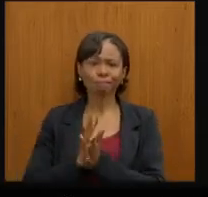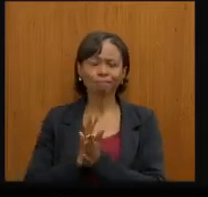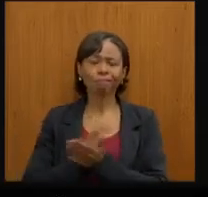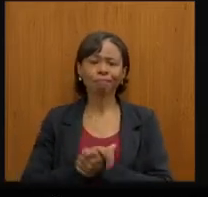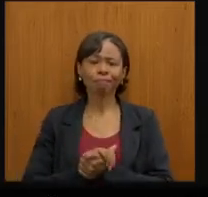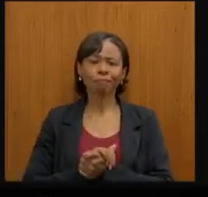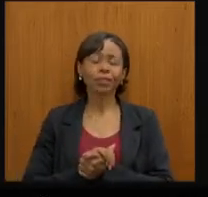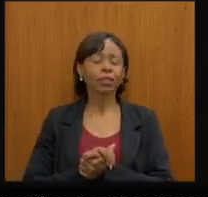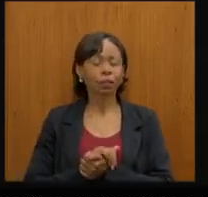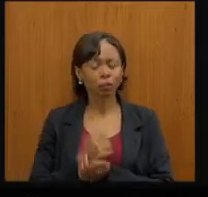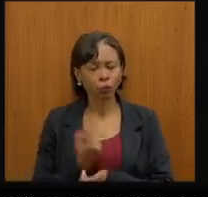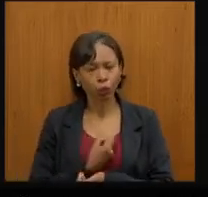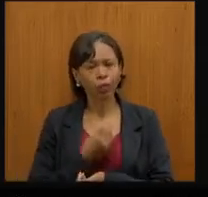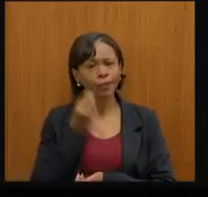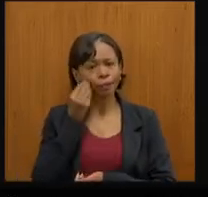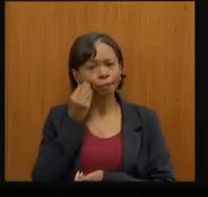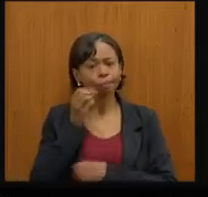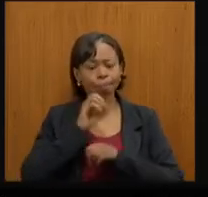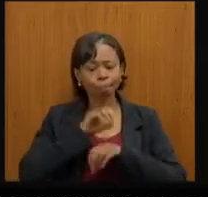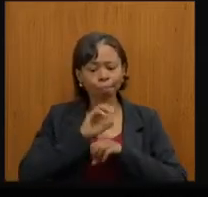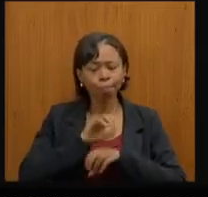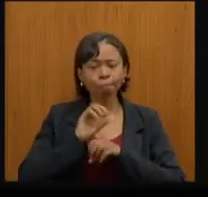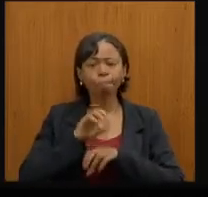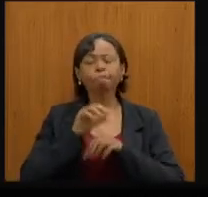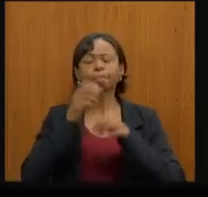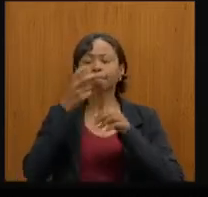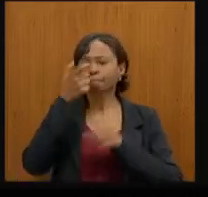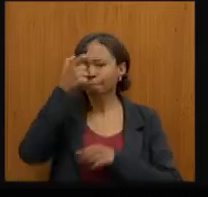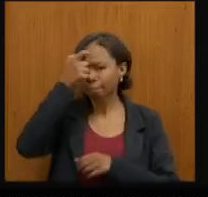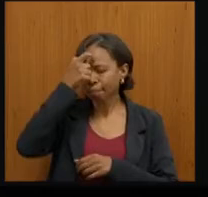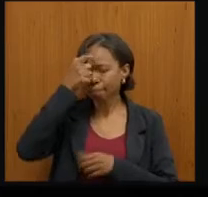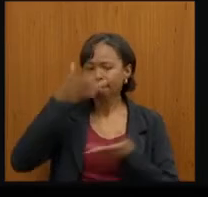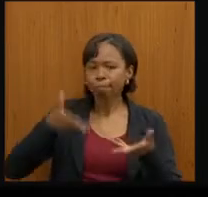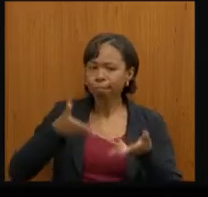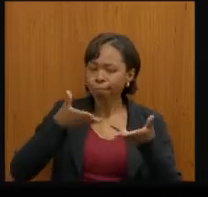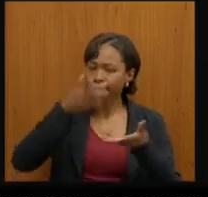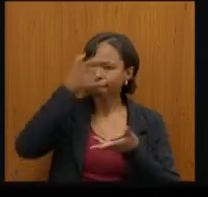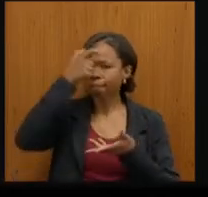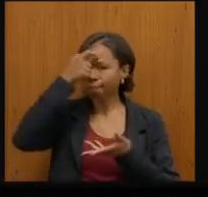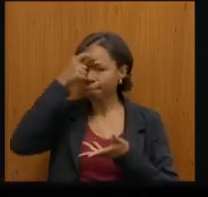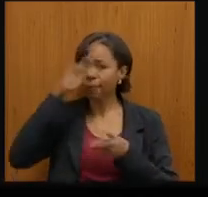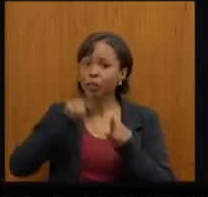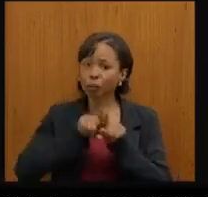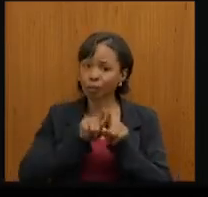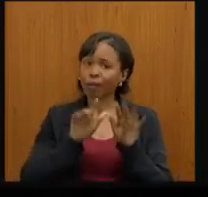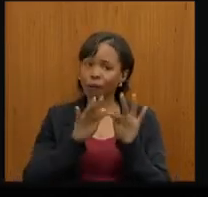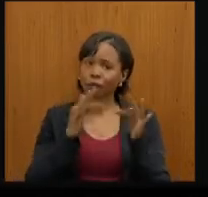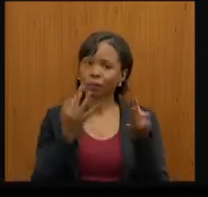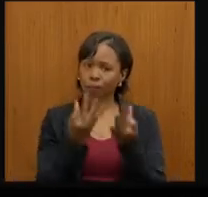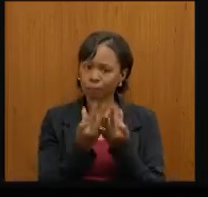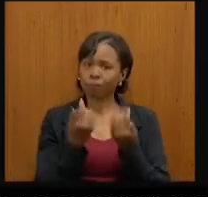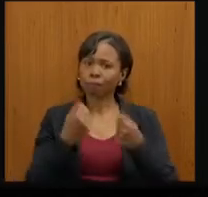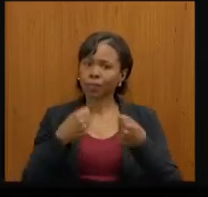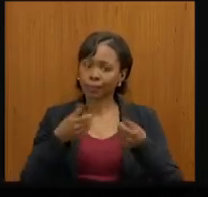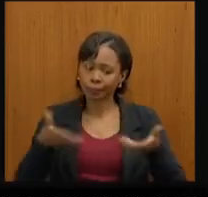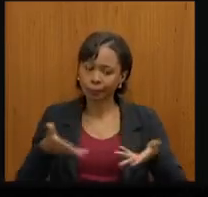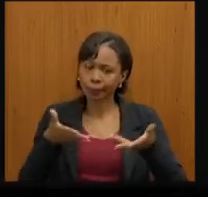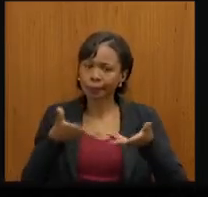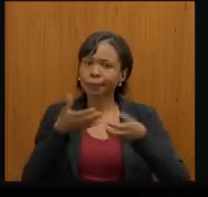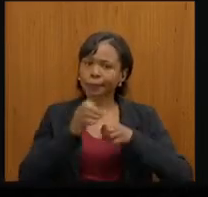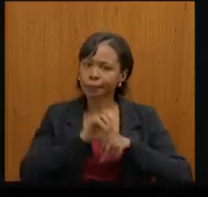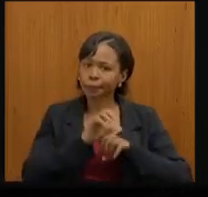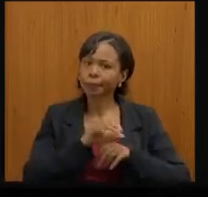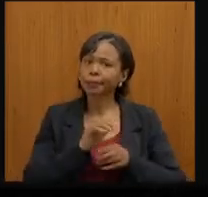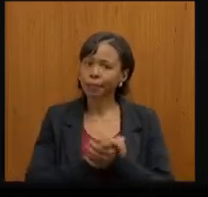com você ajudar e eu acredito que a família precisa ser trabalhada não adianta